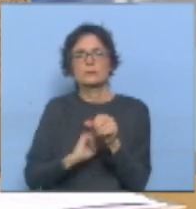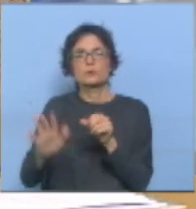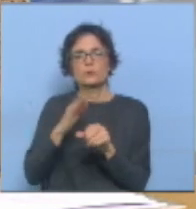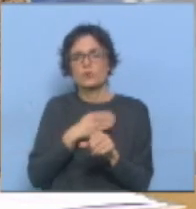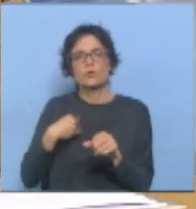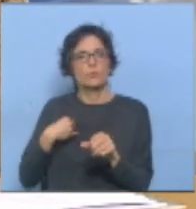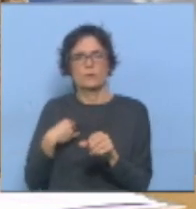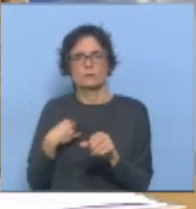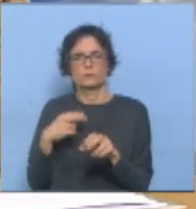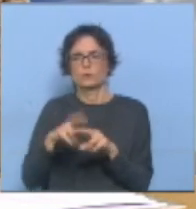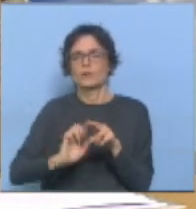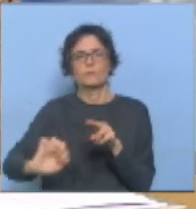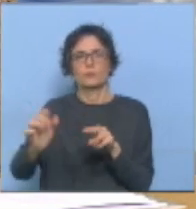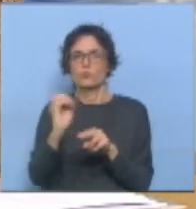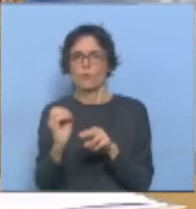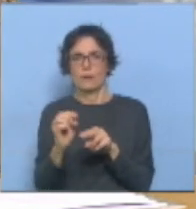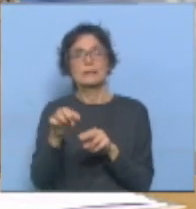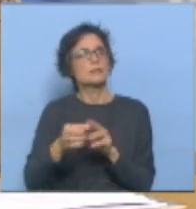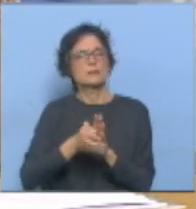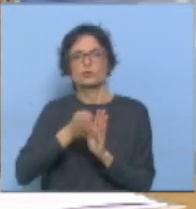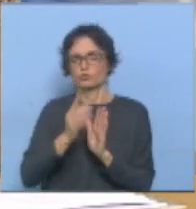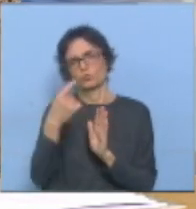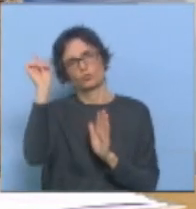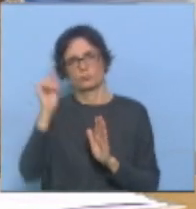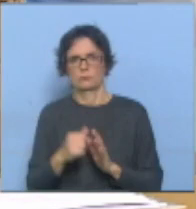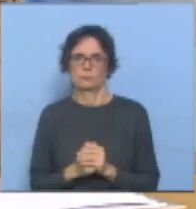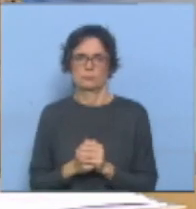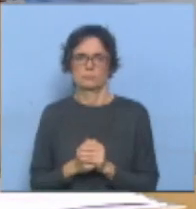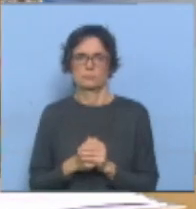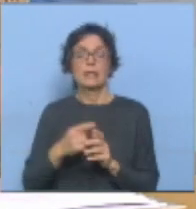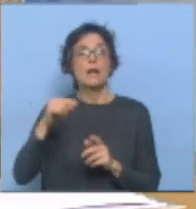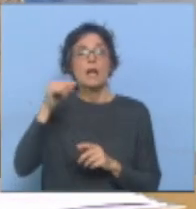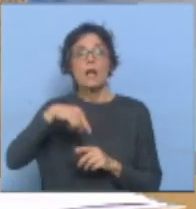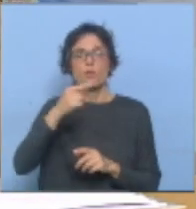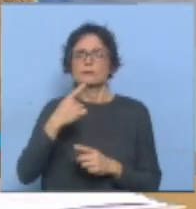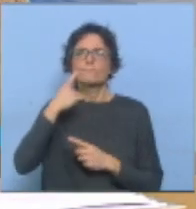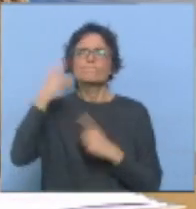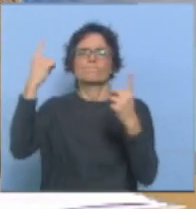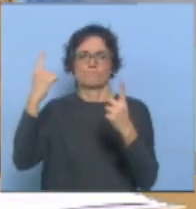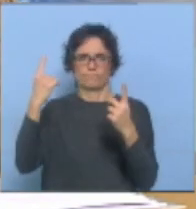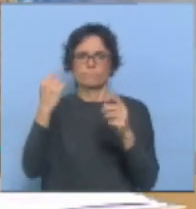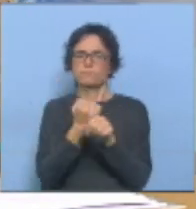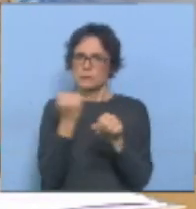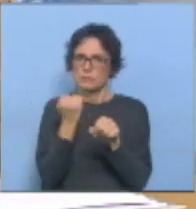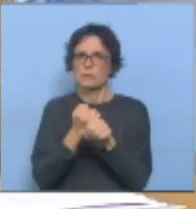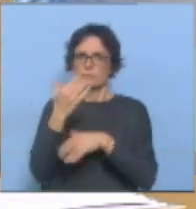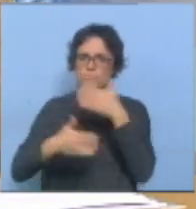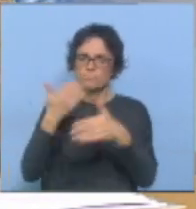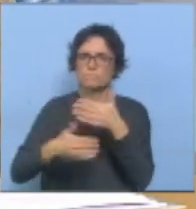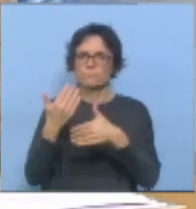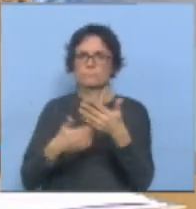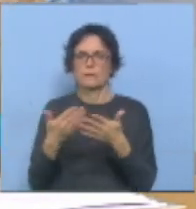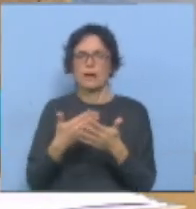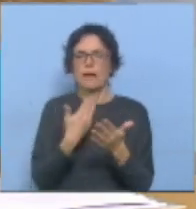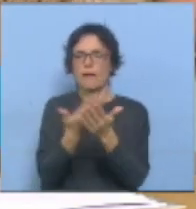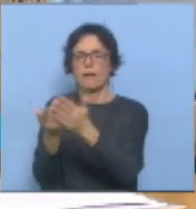uma injustiça e que nós devemos clamar por isso e devíamos trabalhar para que todos pudéssemos ter cuidados